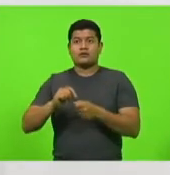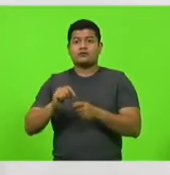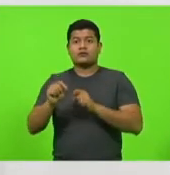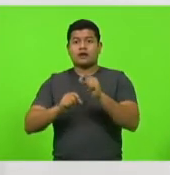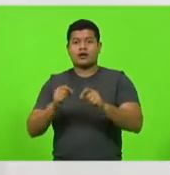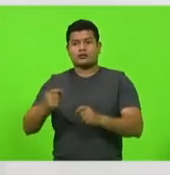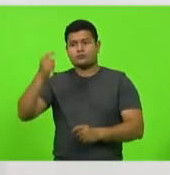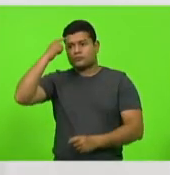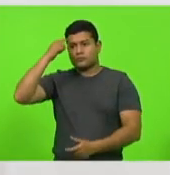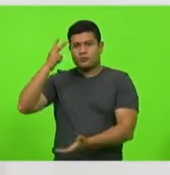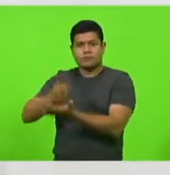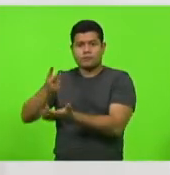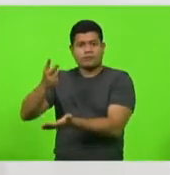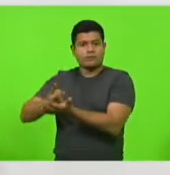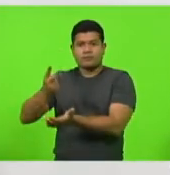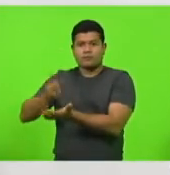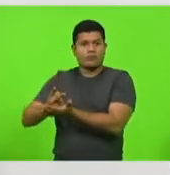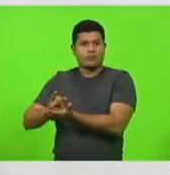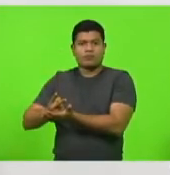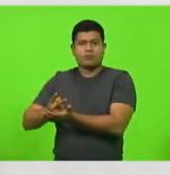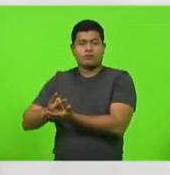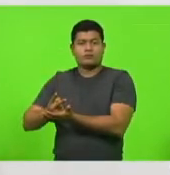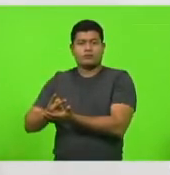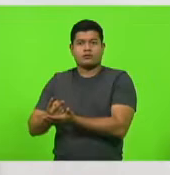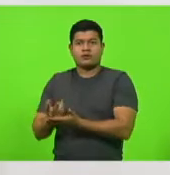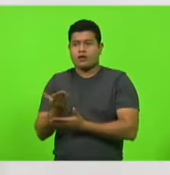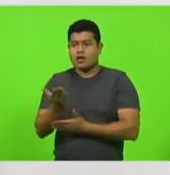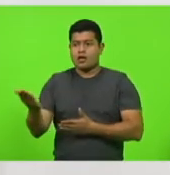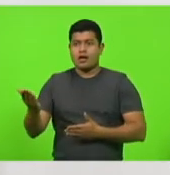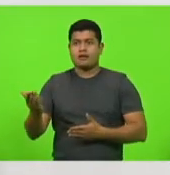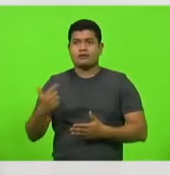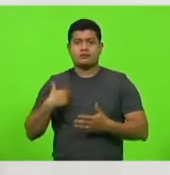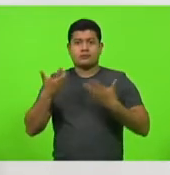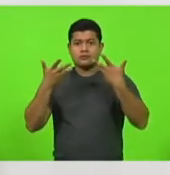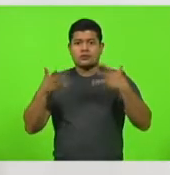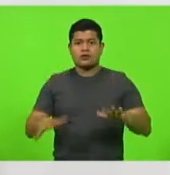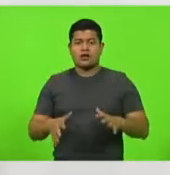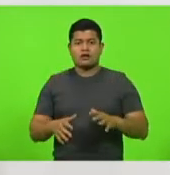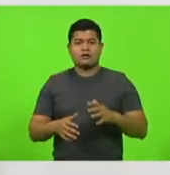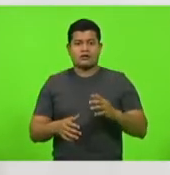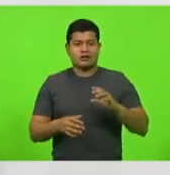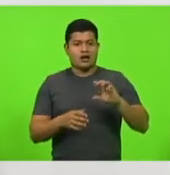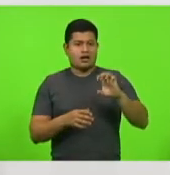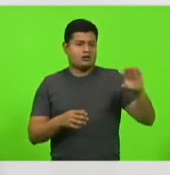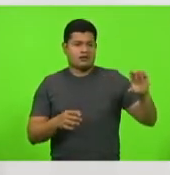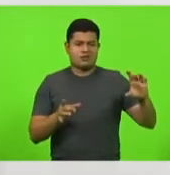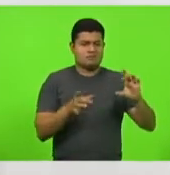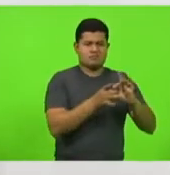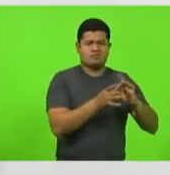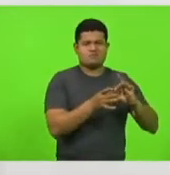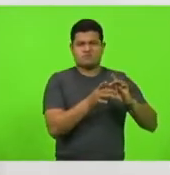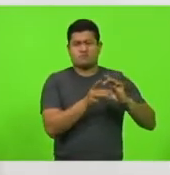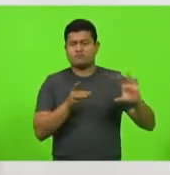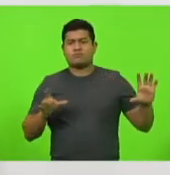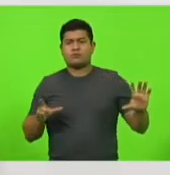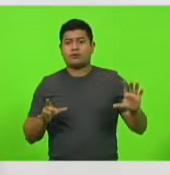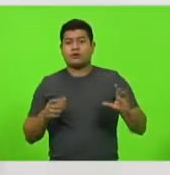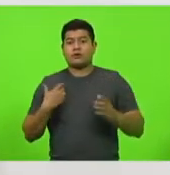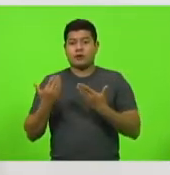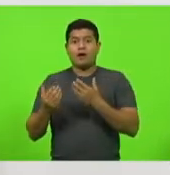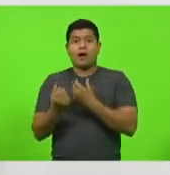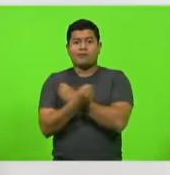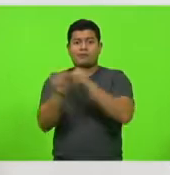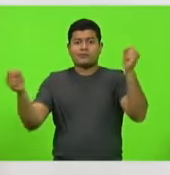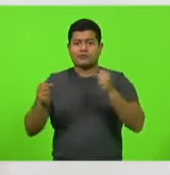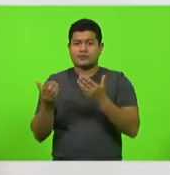conservadores. Só estão fazendo isso com aqueles que não querem nada com a esquerda. Um absurdo o Supremo Tribunal